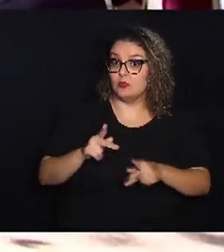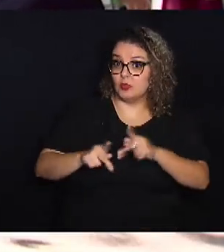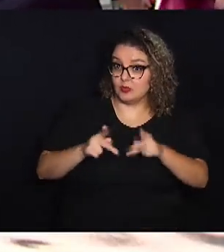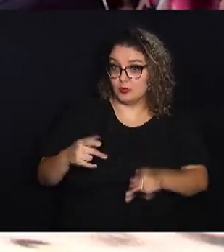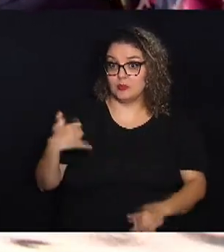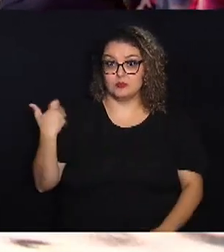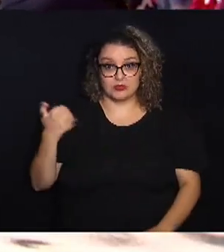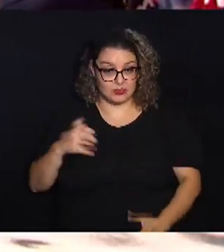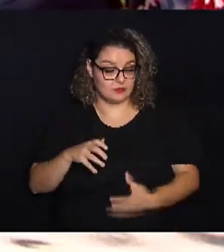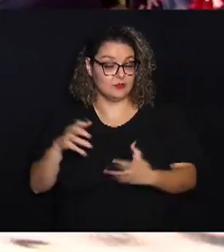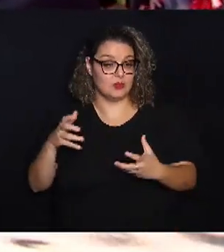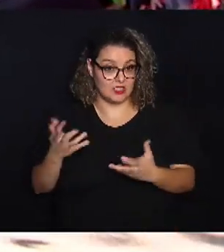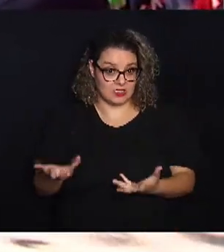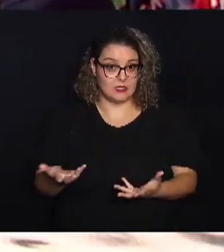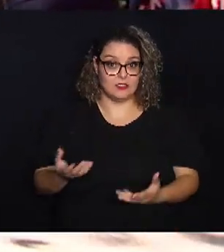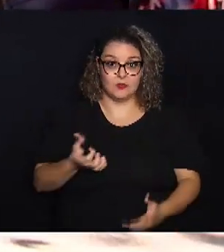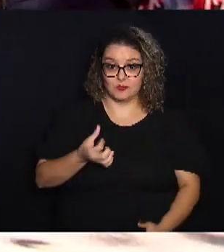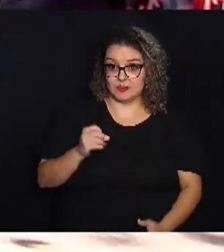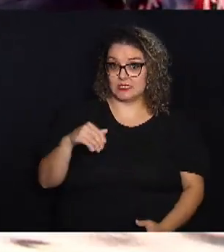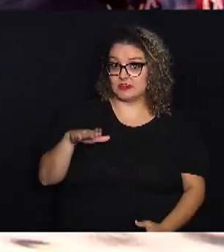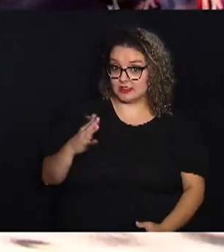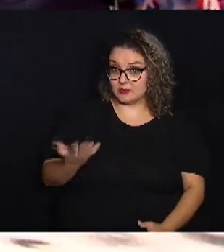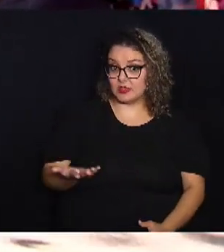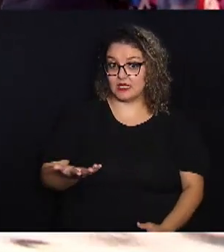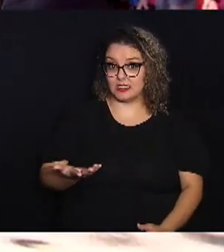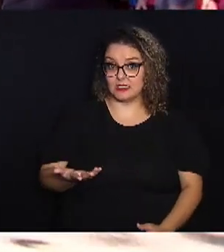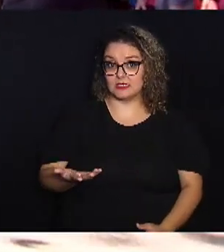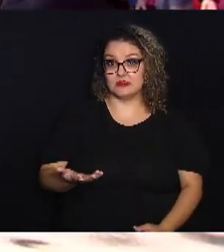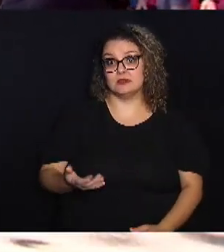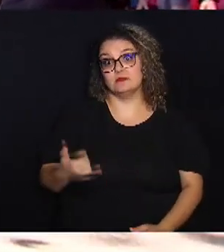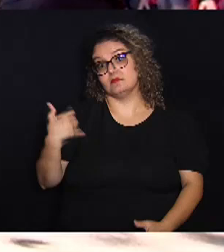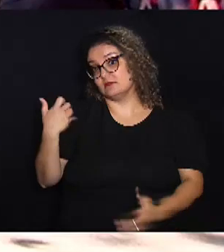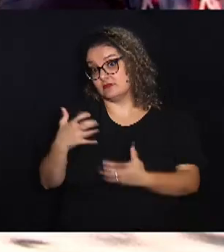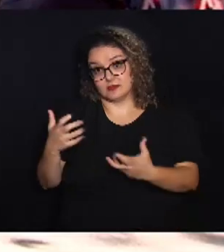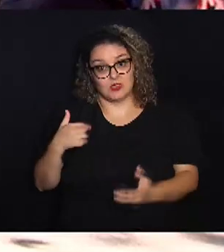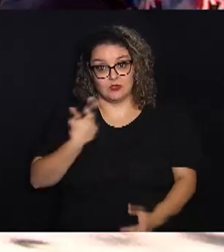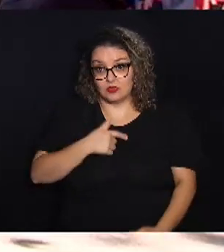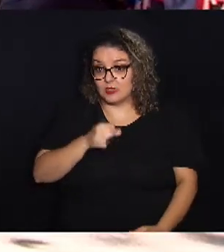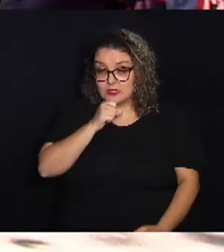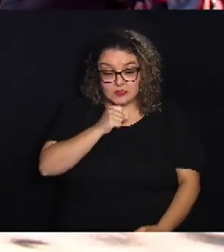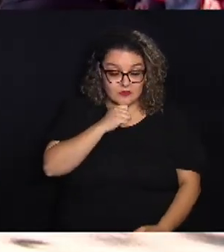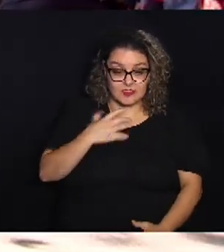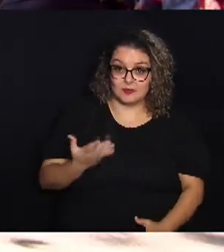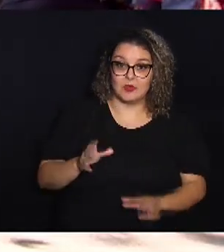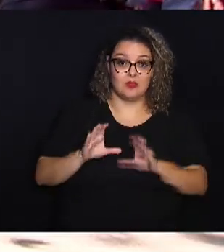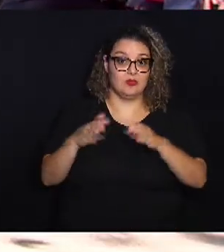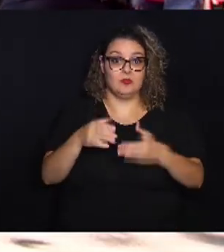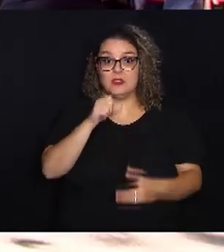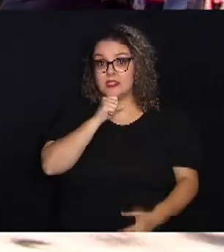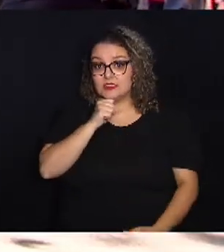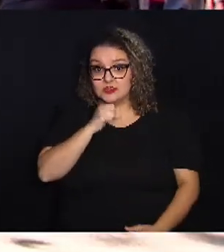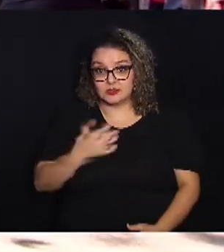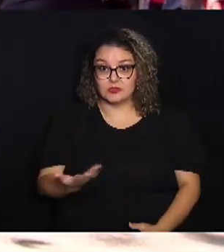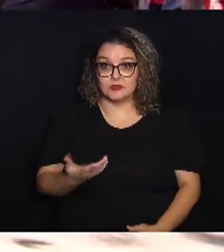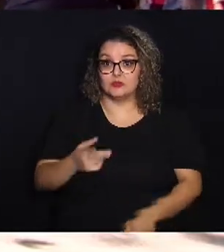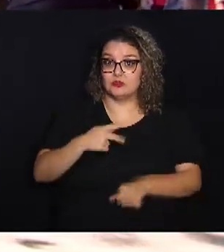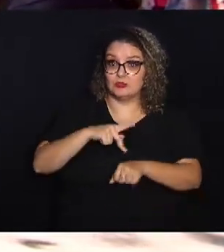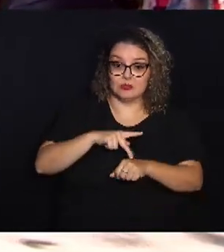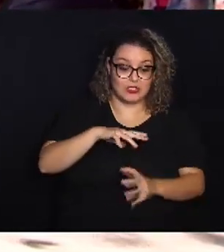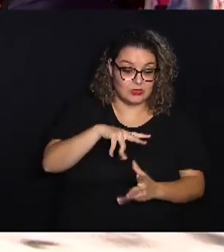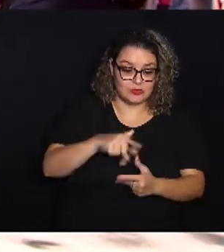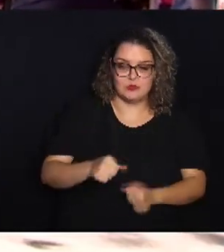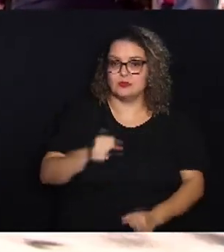terceira idade, né? O público 60 a mais está envelhecendo, nós estamos envelhecendo, a comunidade está envelhecendo, o país, o mundo